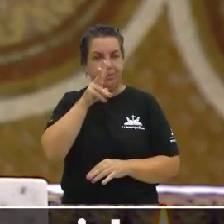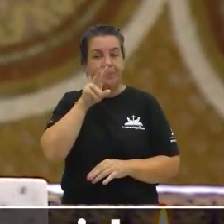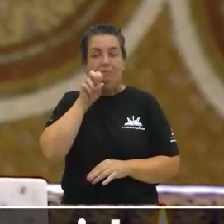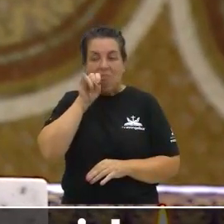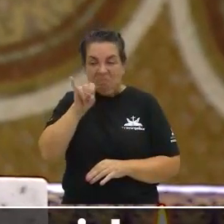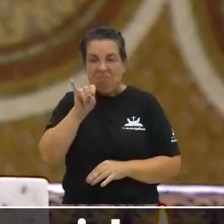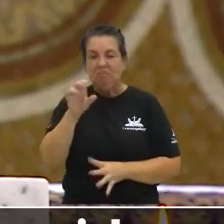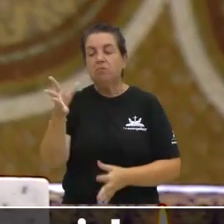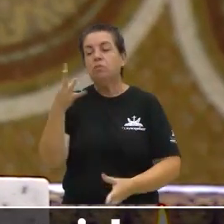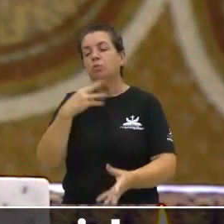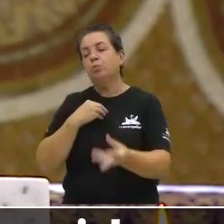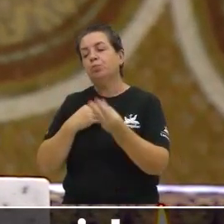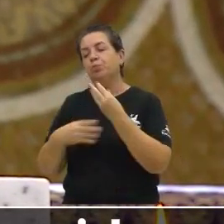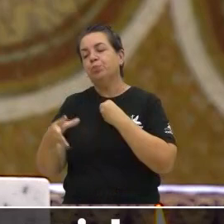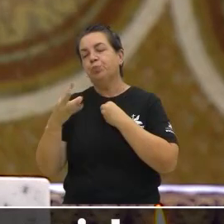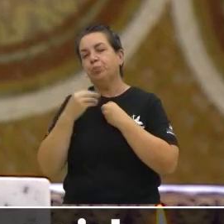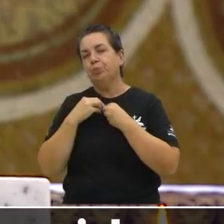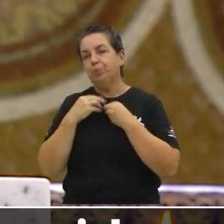se alimenta.